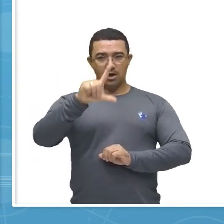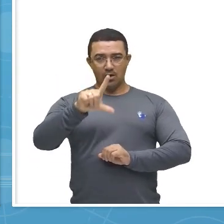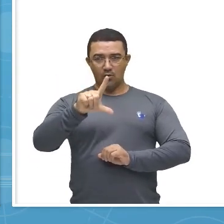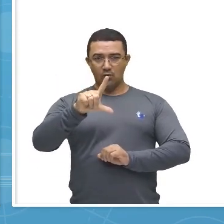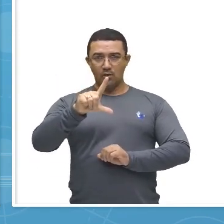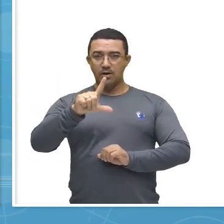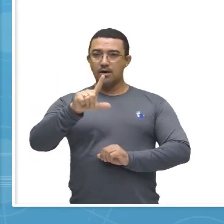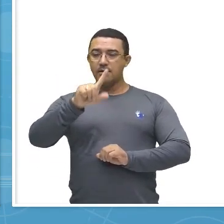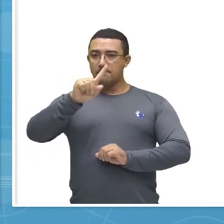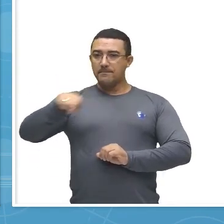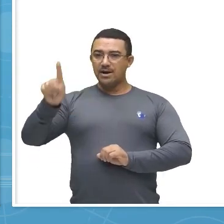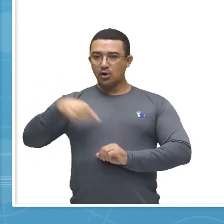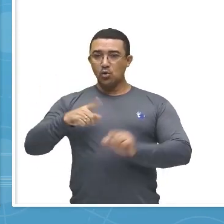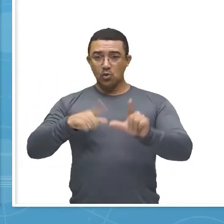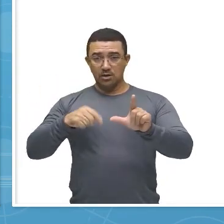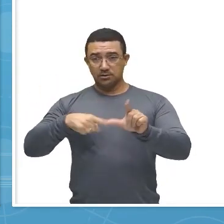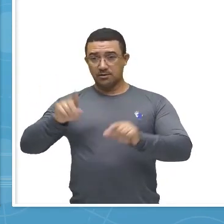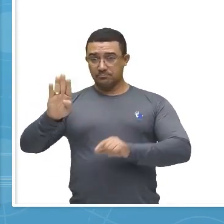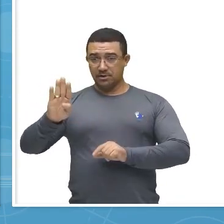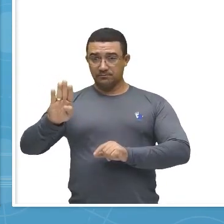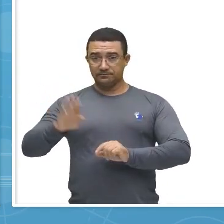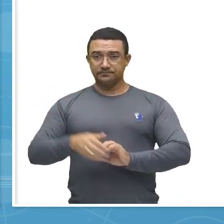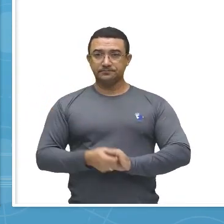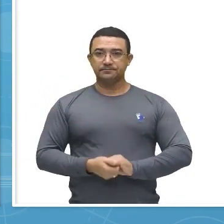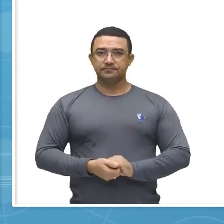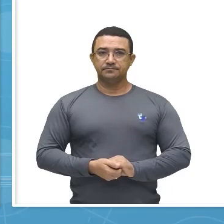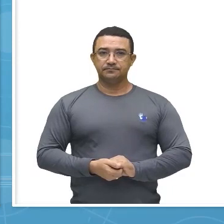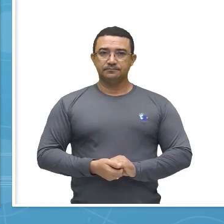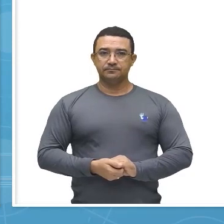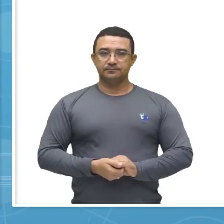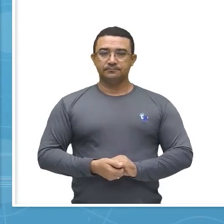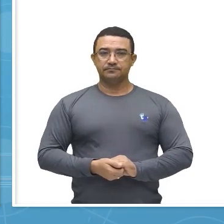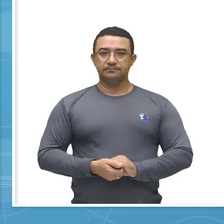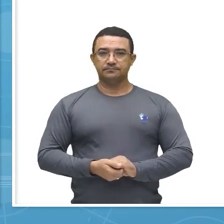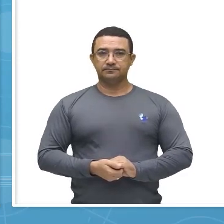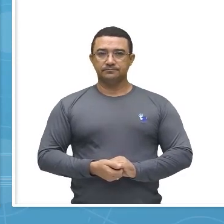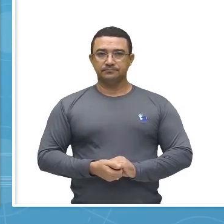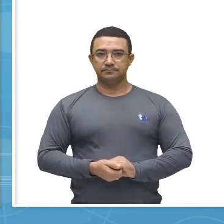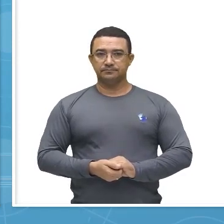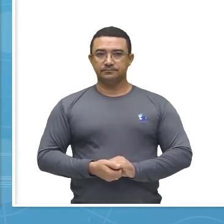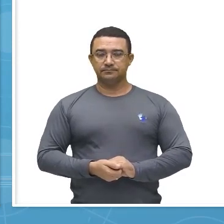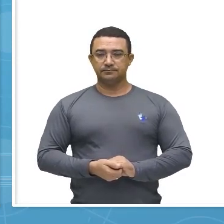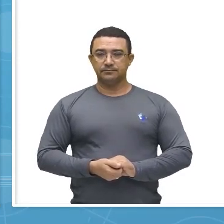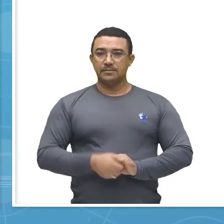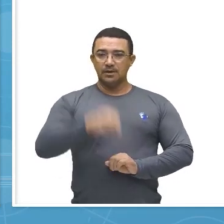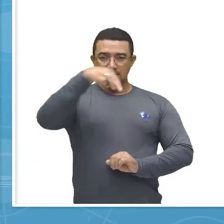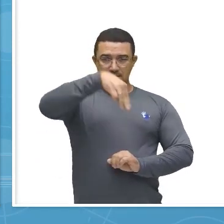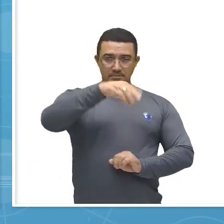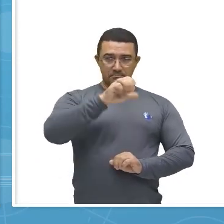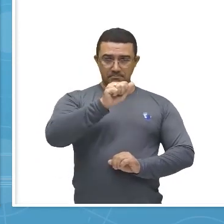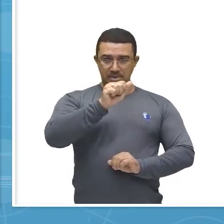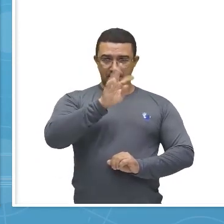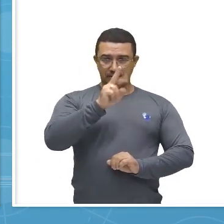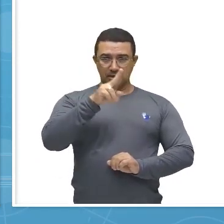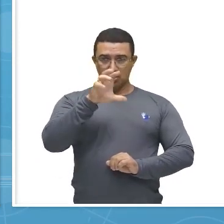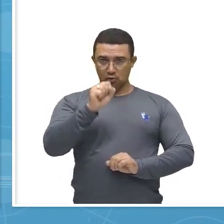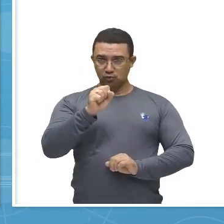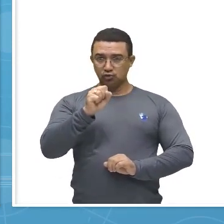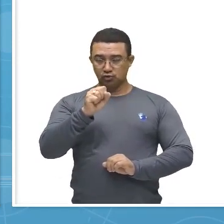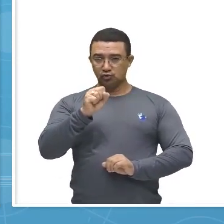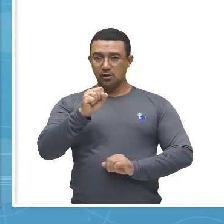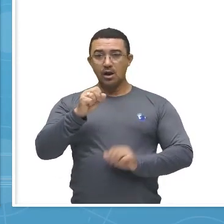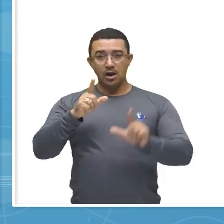Marcou questão 1, letra B, muito bem, lá do Elisa Bessa. Quem mais? O Matheus, questão A, marcou